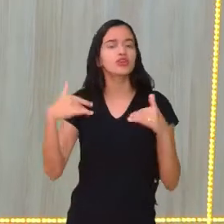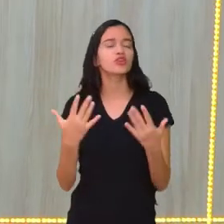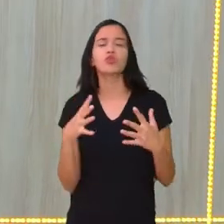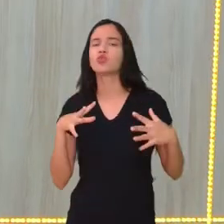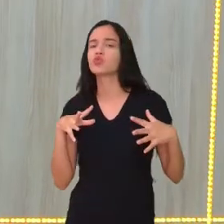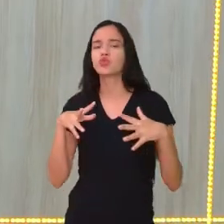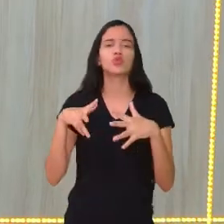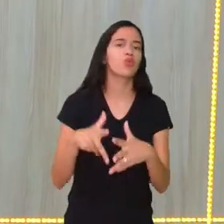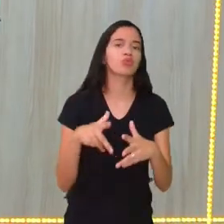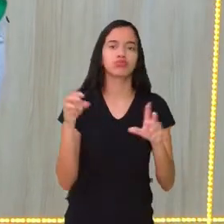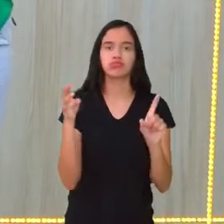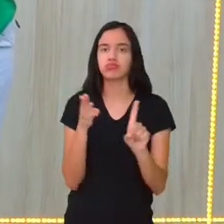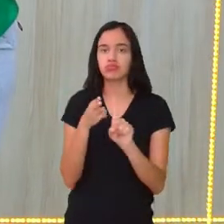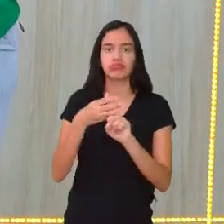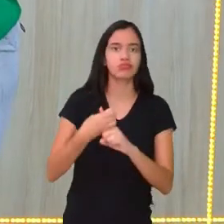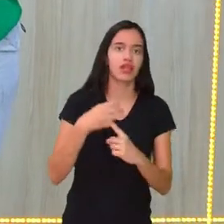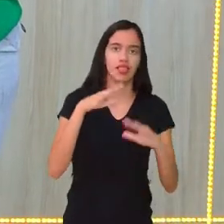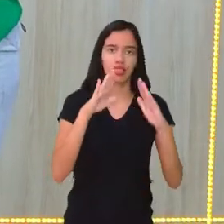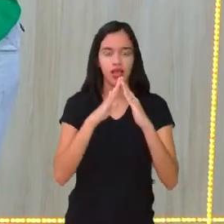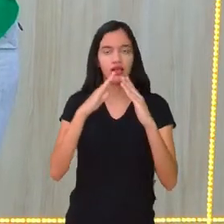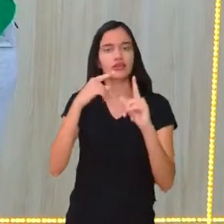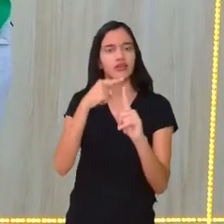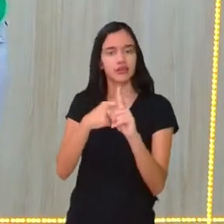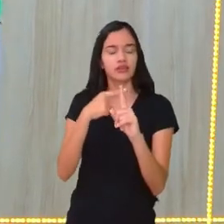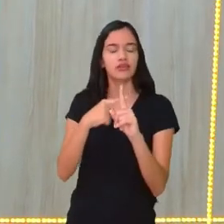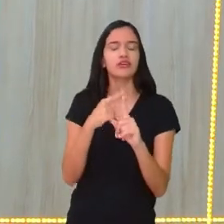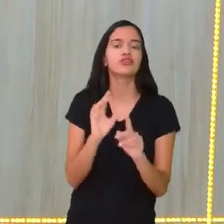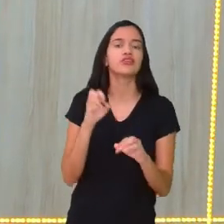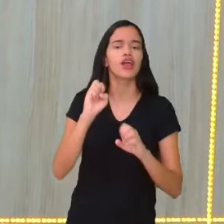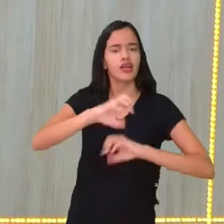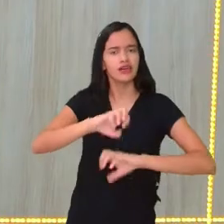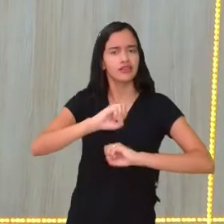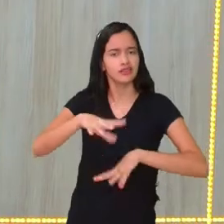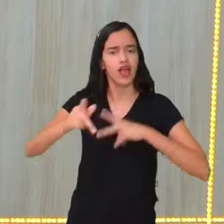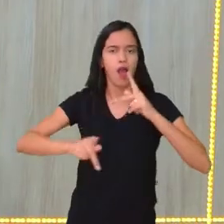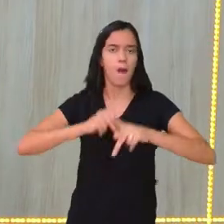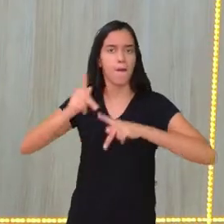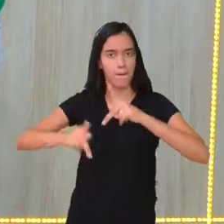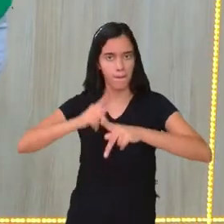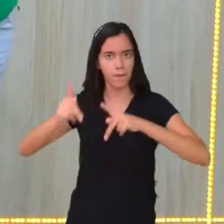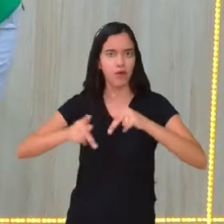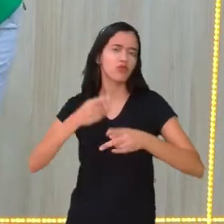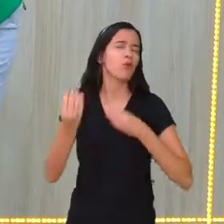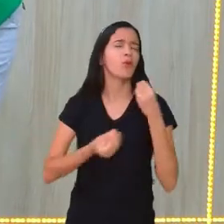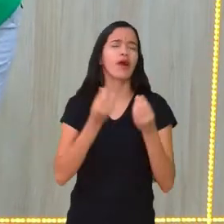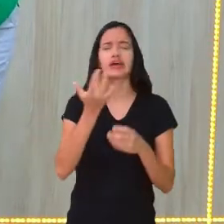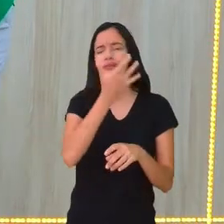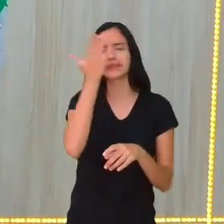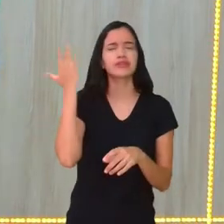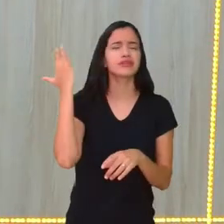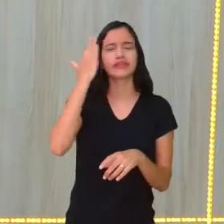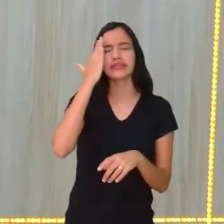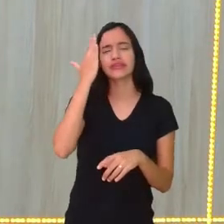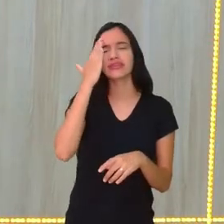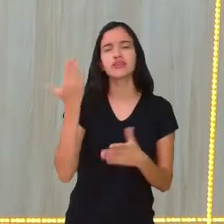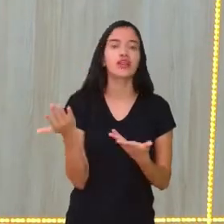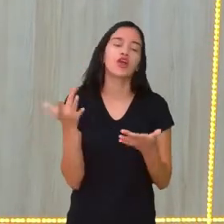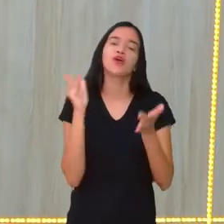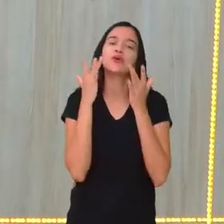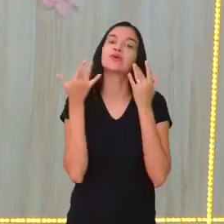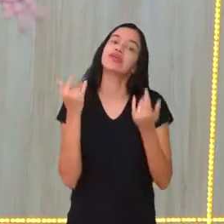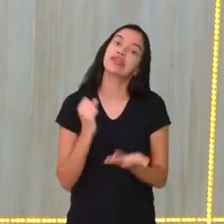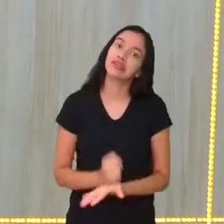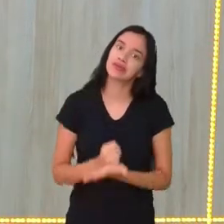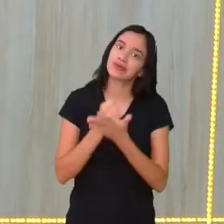à Igreja Católica, eles eram contados e ensinados ao povo. Né? Como é que as pessoas iam entender isso? O teatro